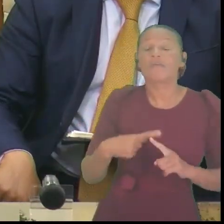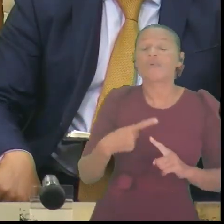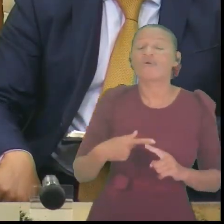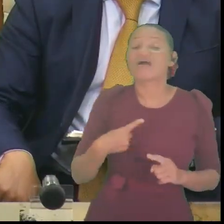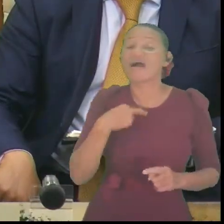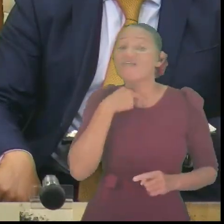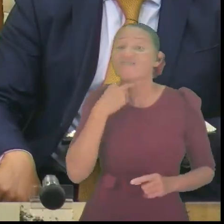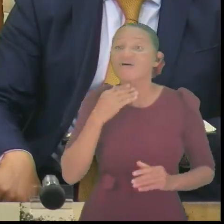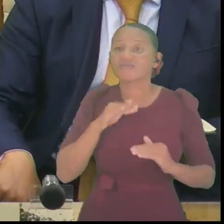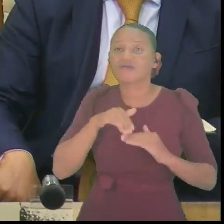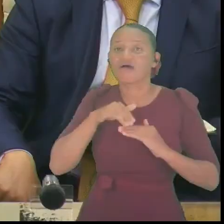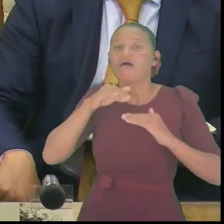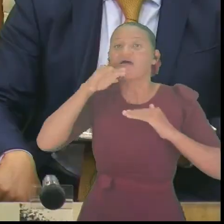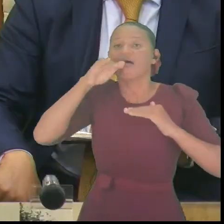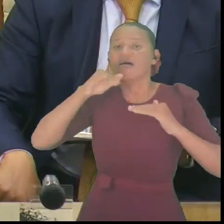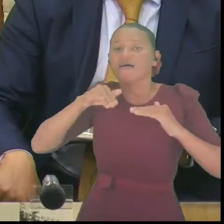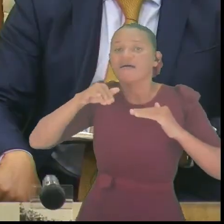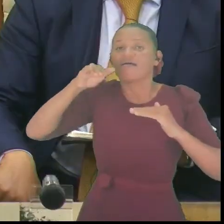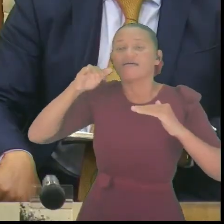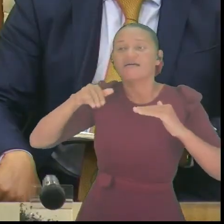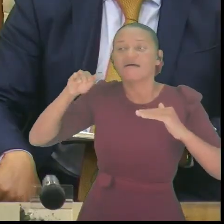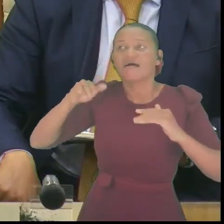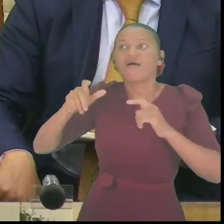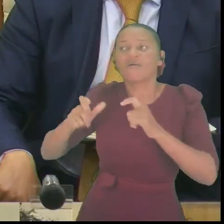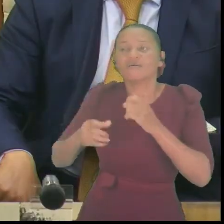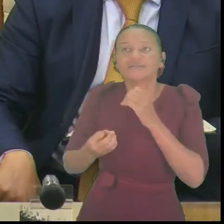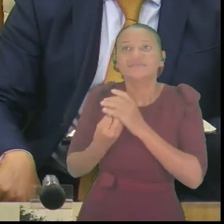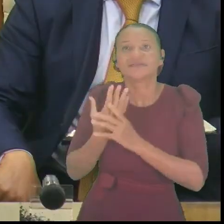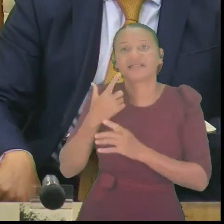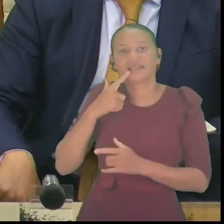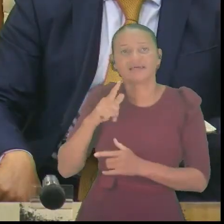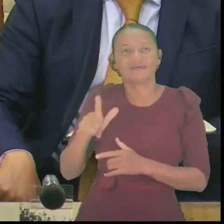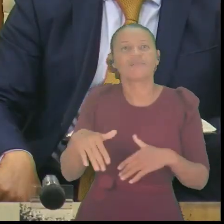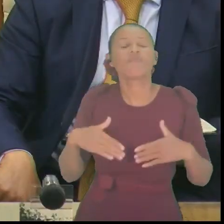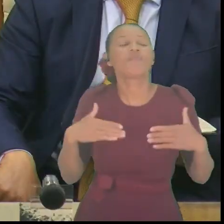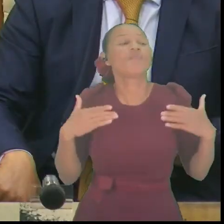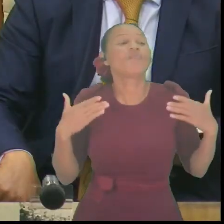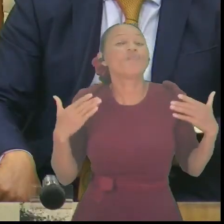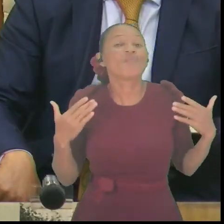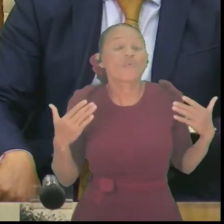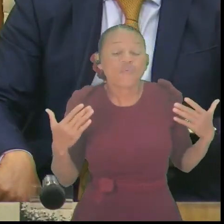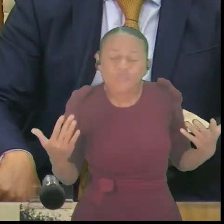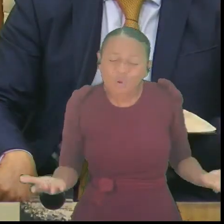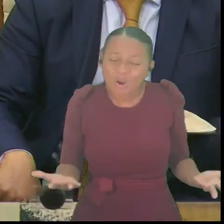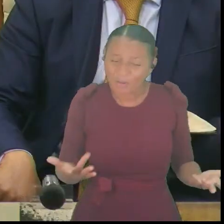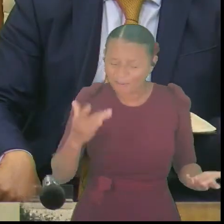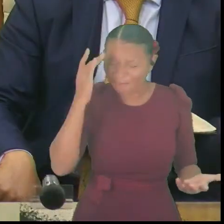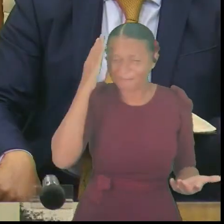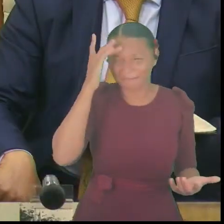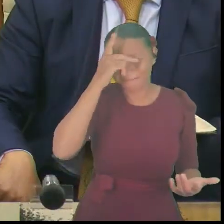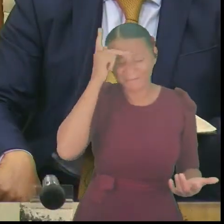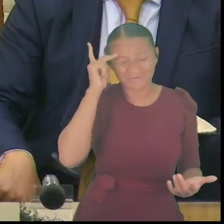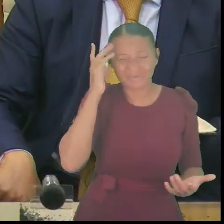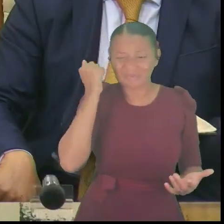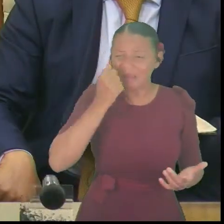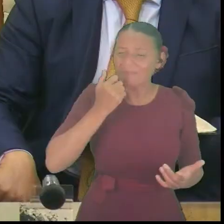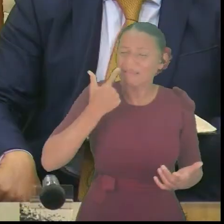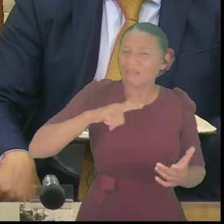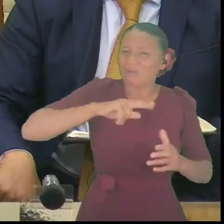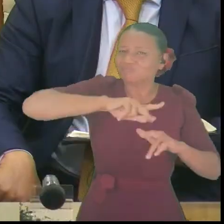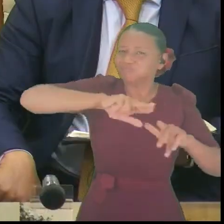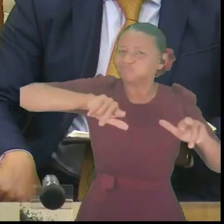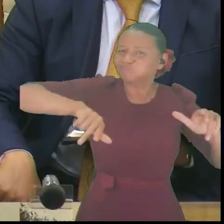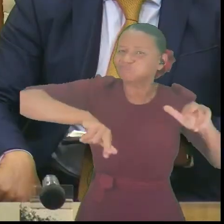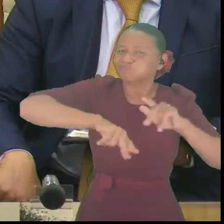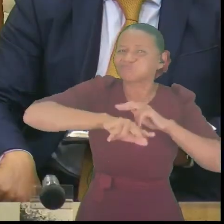entonação, você sabe mais ou menos de onde é a língua. Agora eu te falo, qual é o poliglota no mundo que consegue dizer